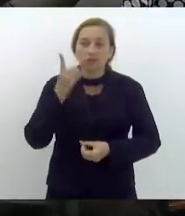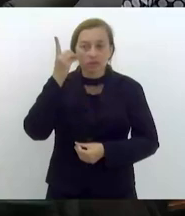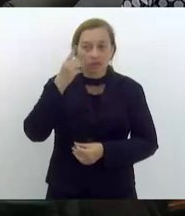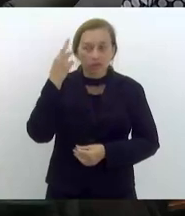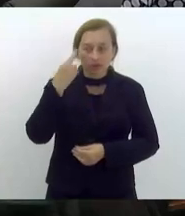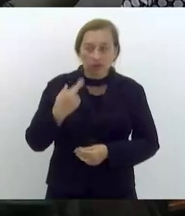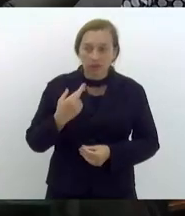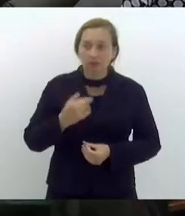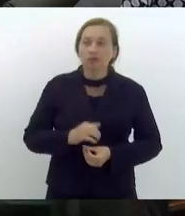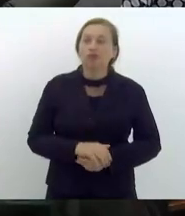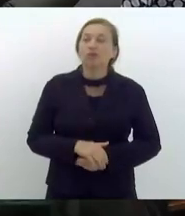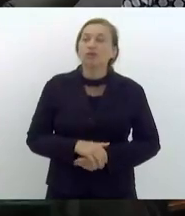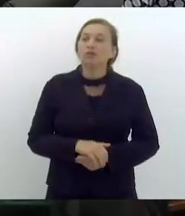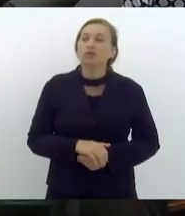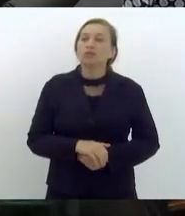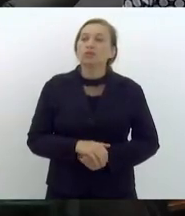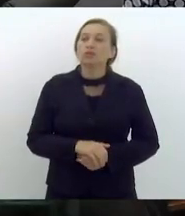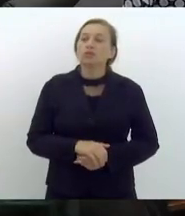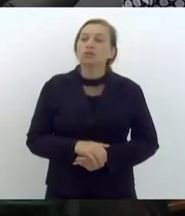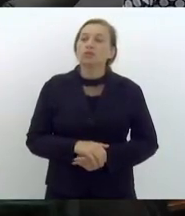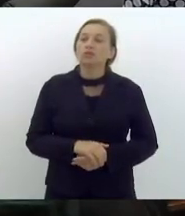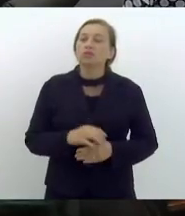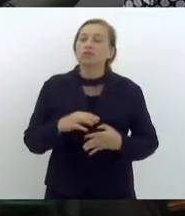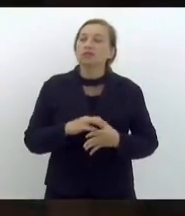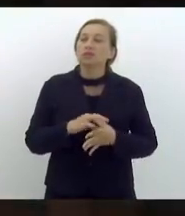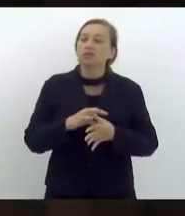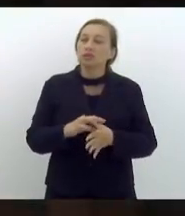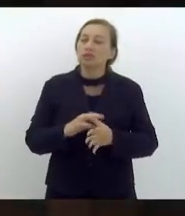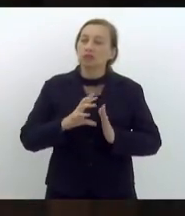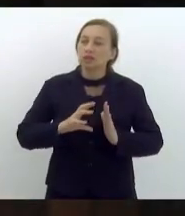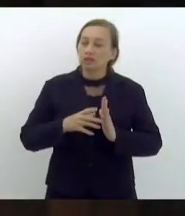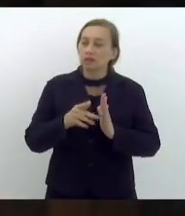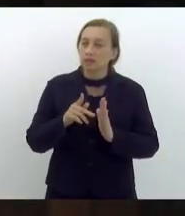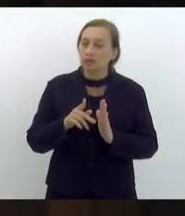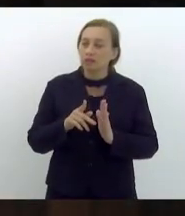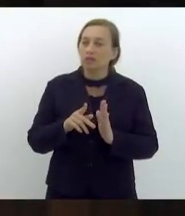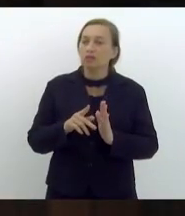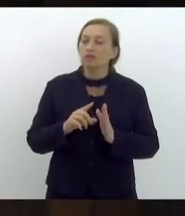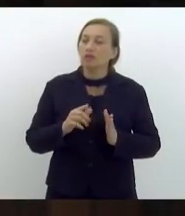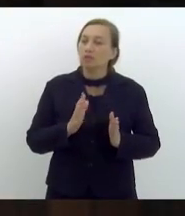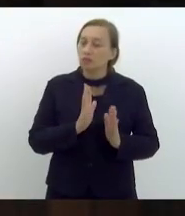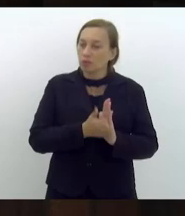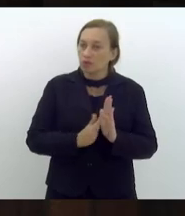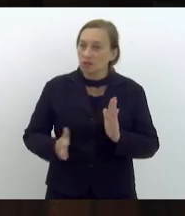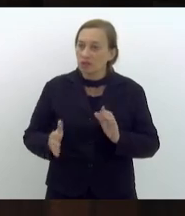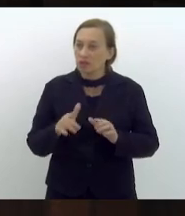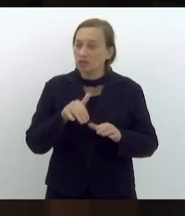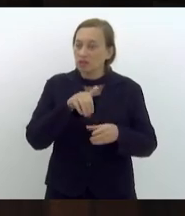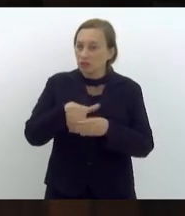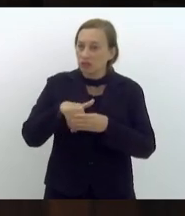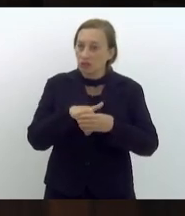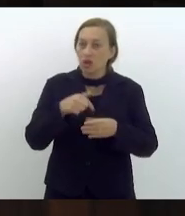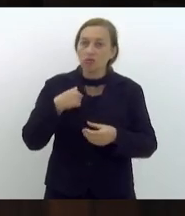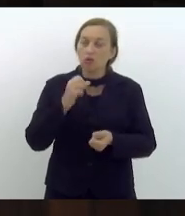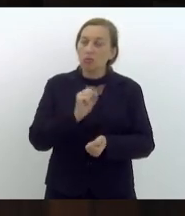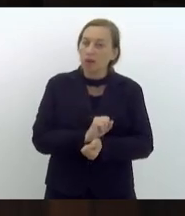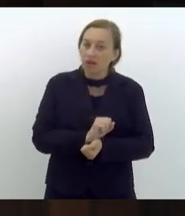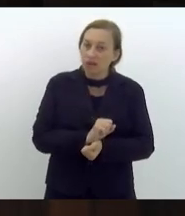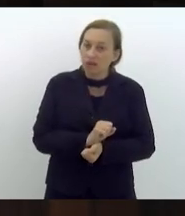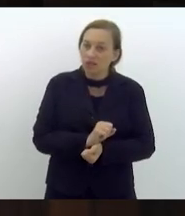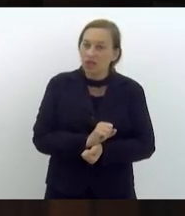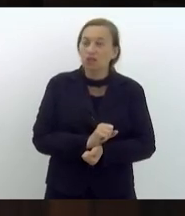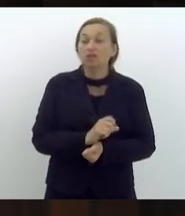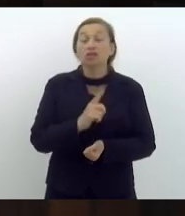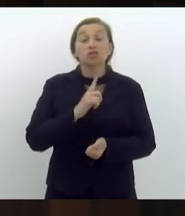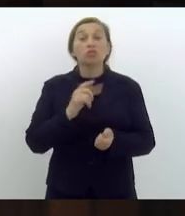não é como tem líder de bancada eu vou abrir o processo de votação eu só parei porque tinha um